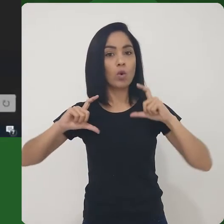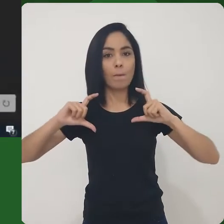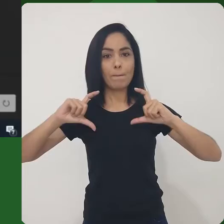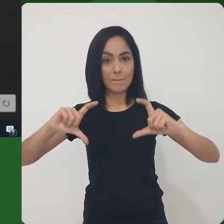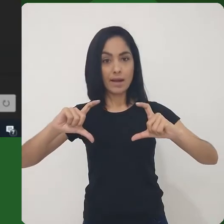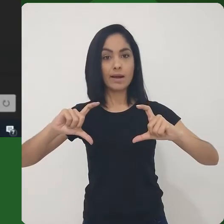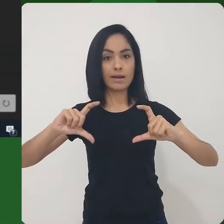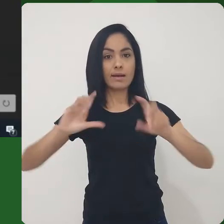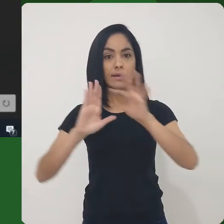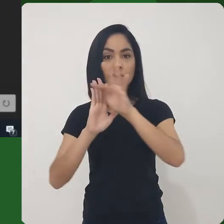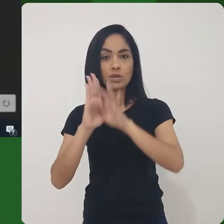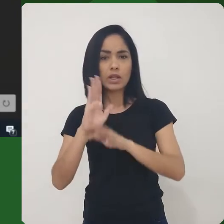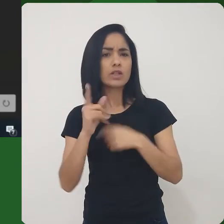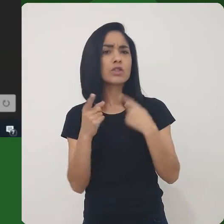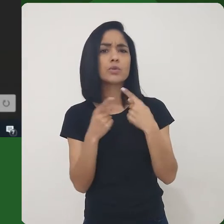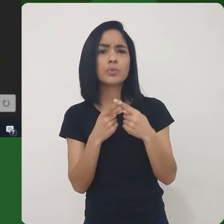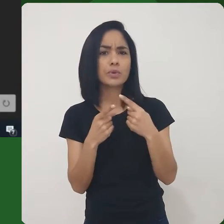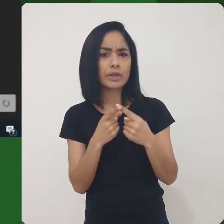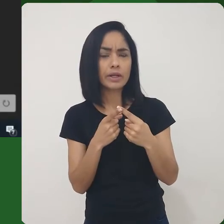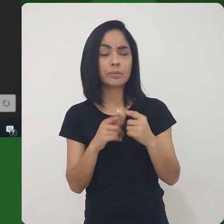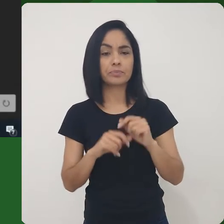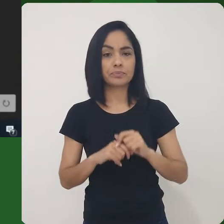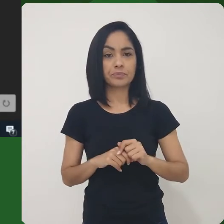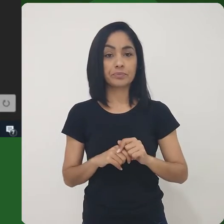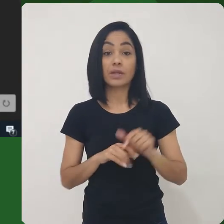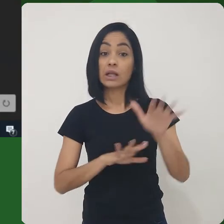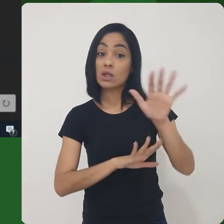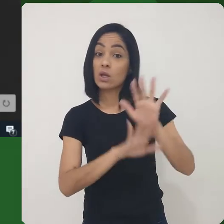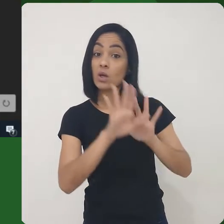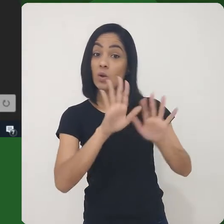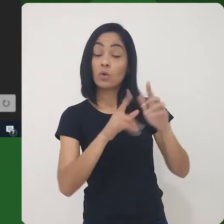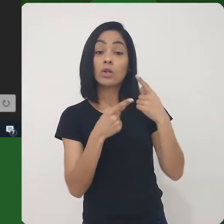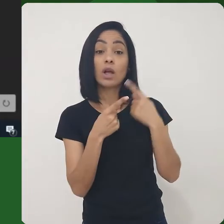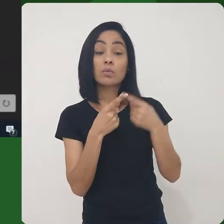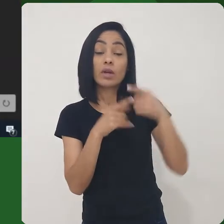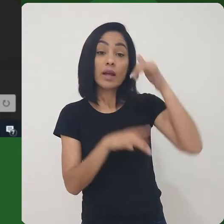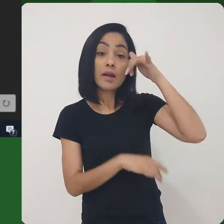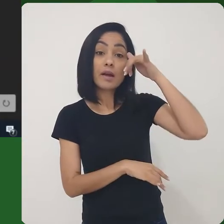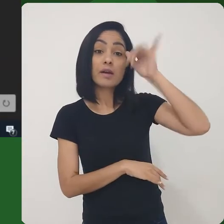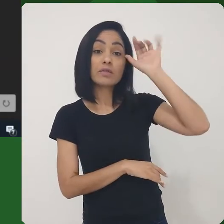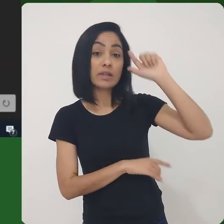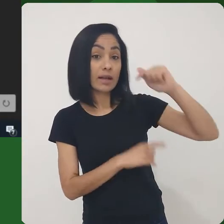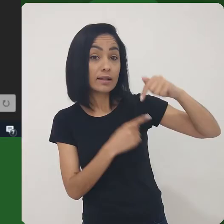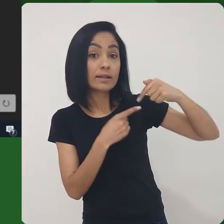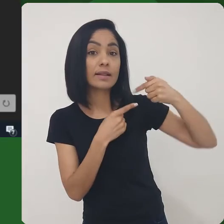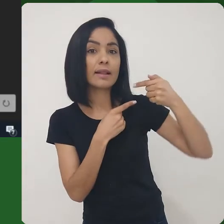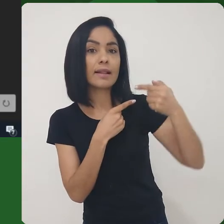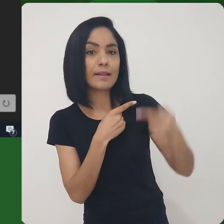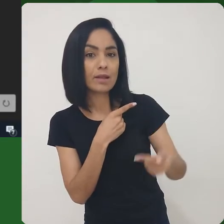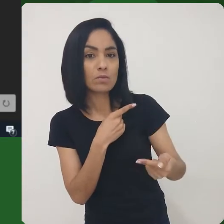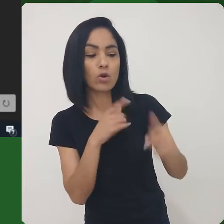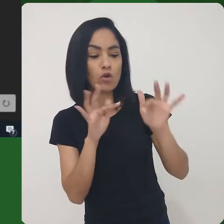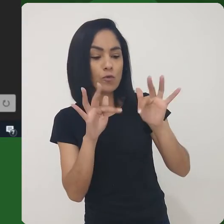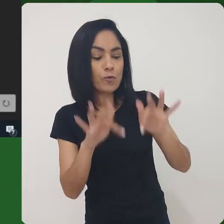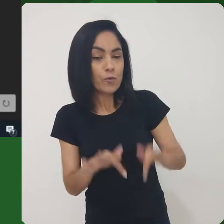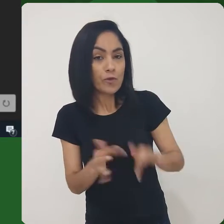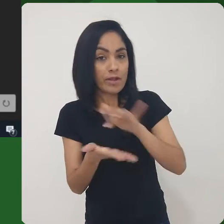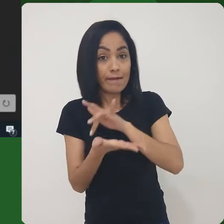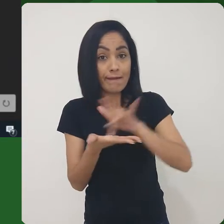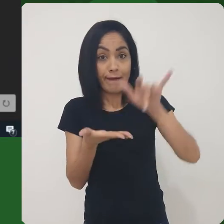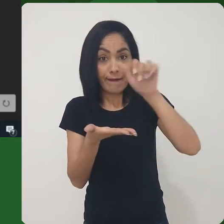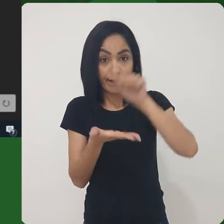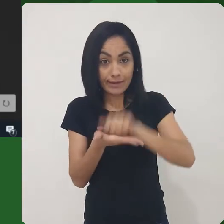de texto. Para que isso? É esse cuidado para se evitar que depois da ata feita